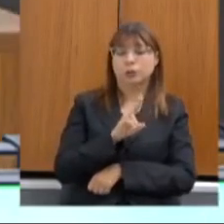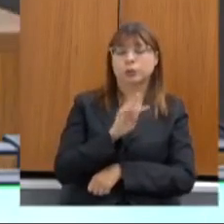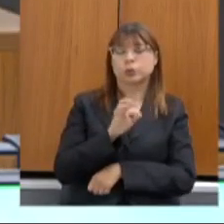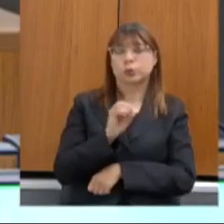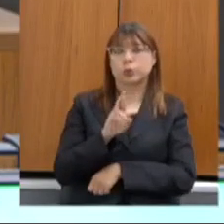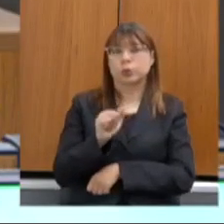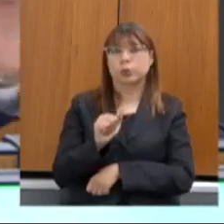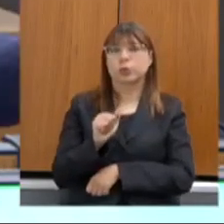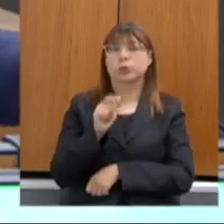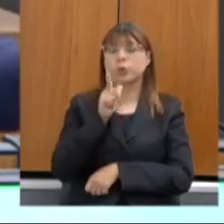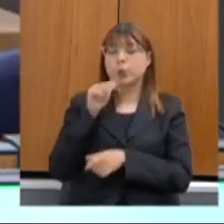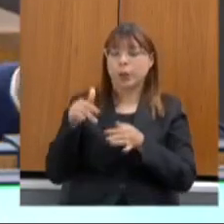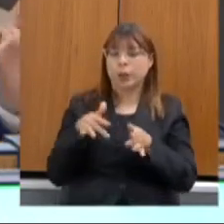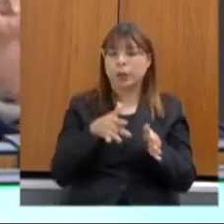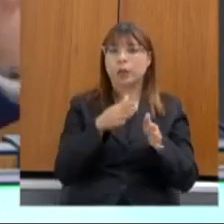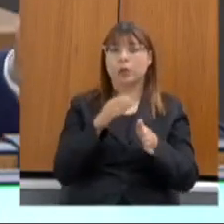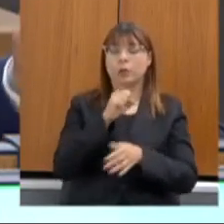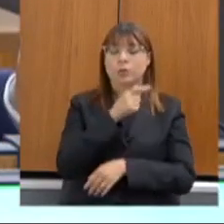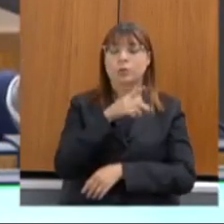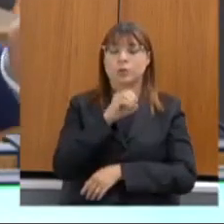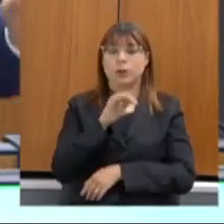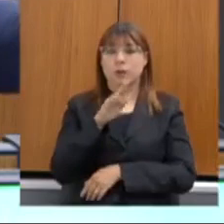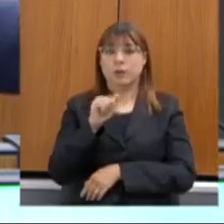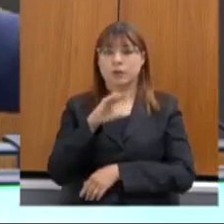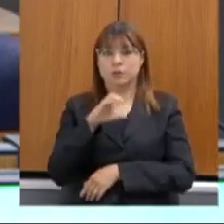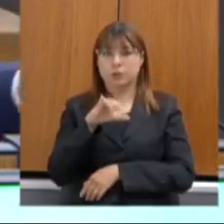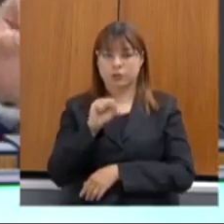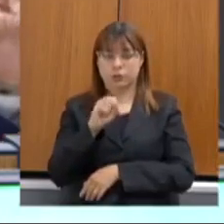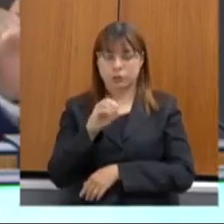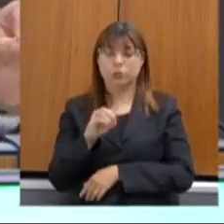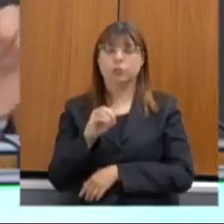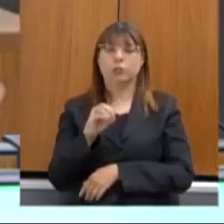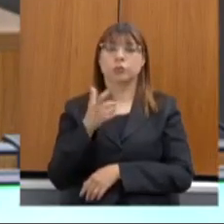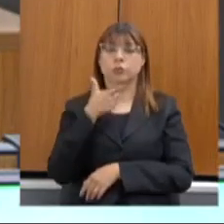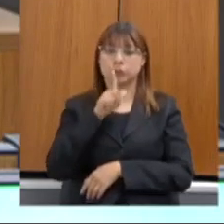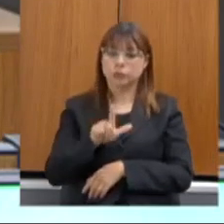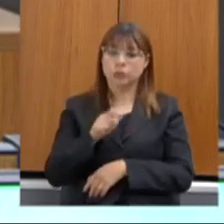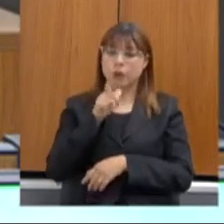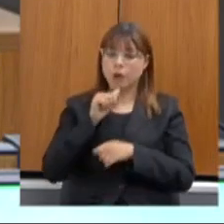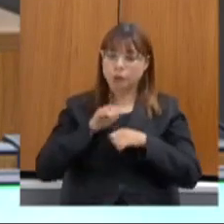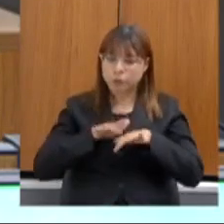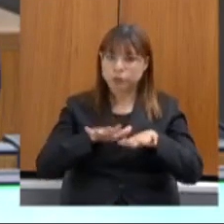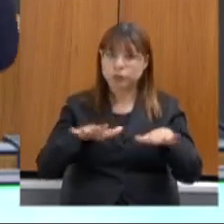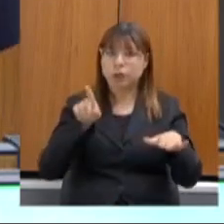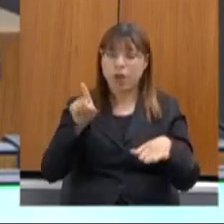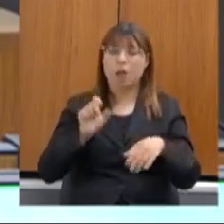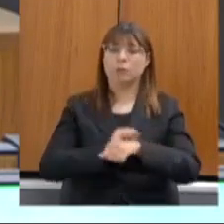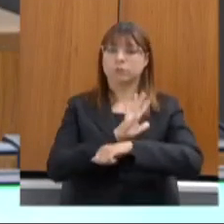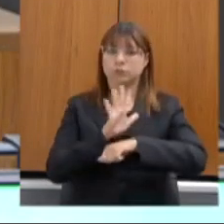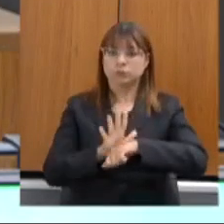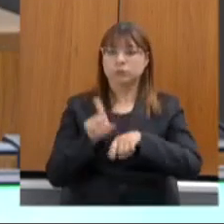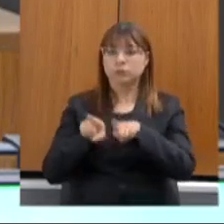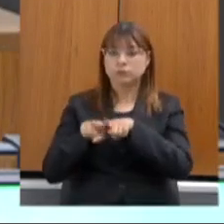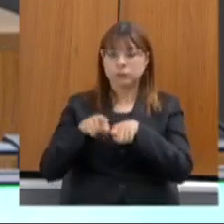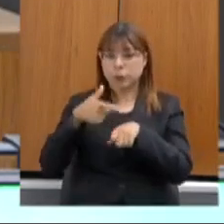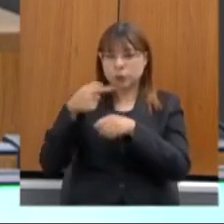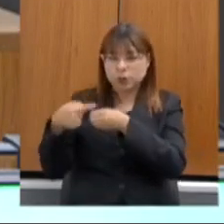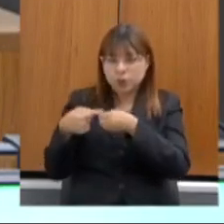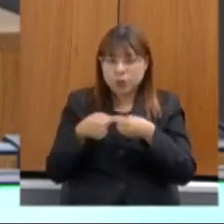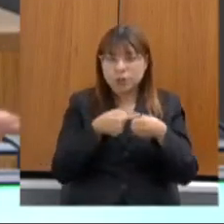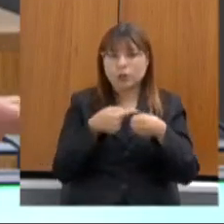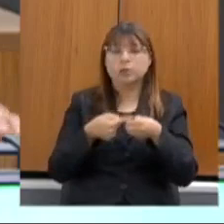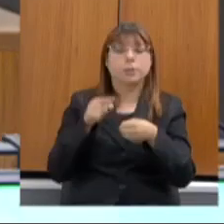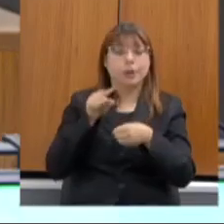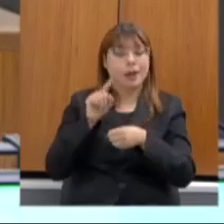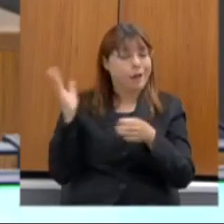e vai abastecer o município de Montes Claros e alguns da região para que esse problema termine Então